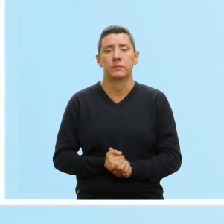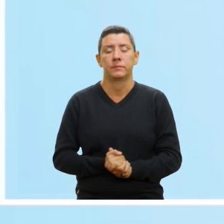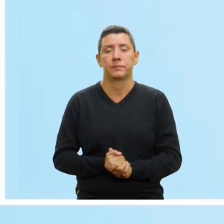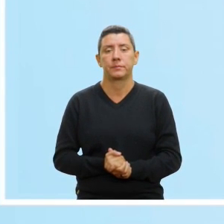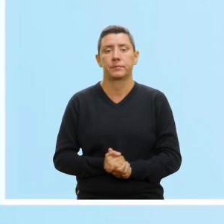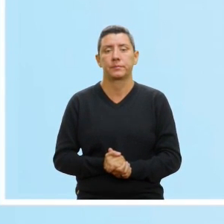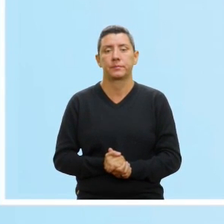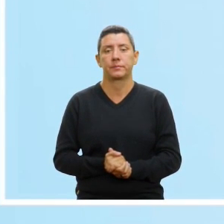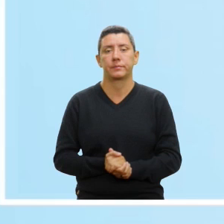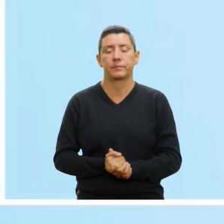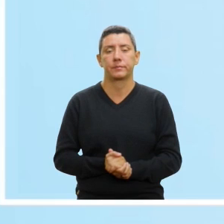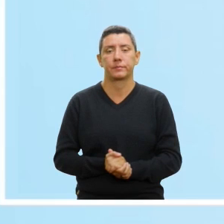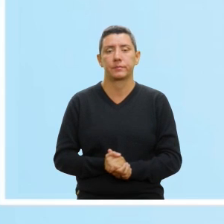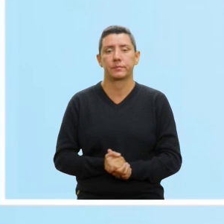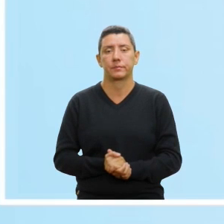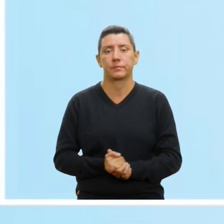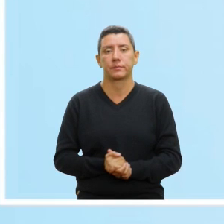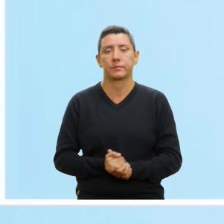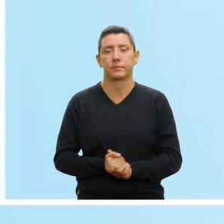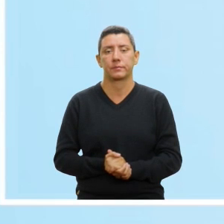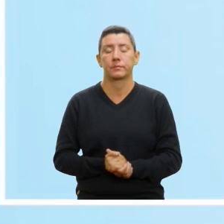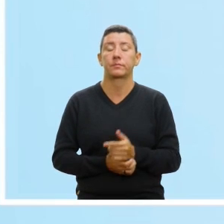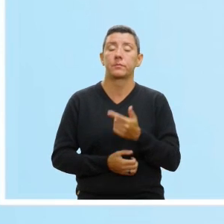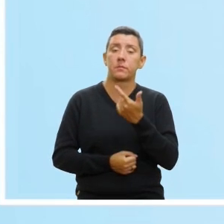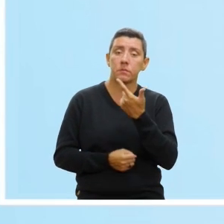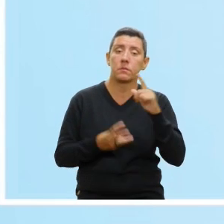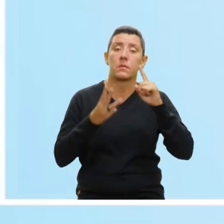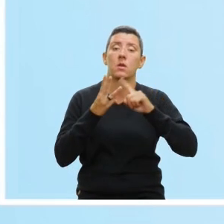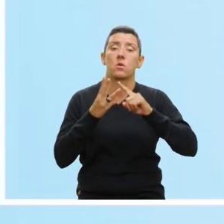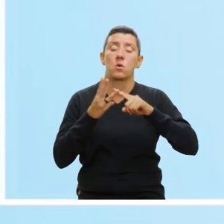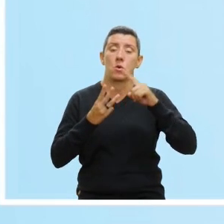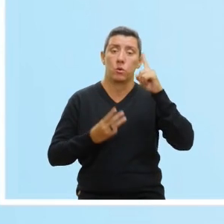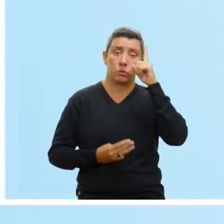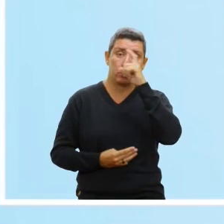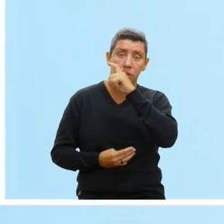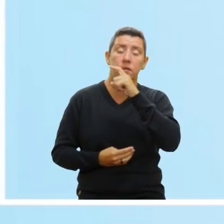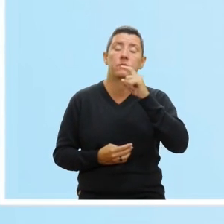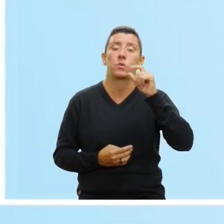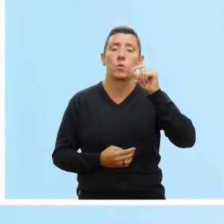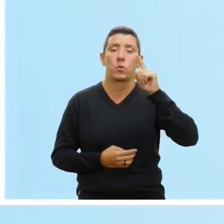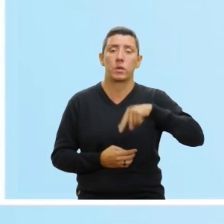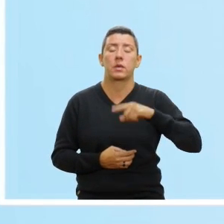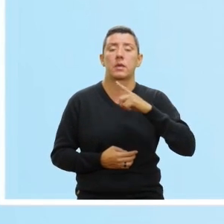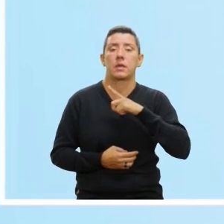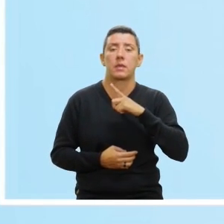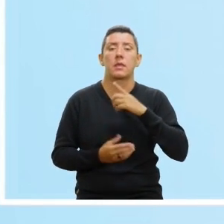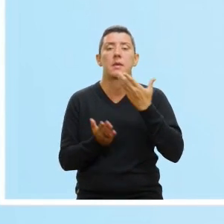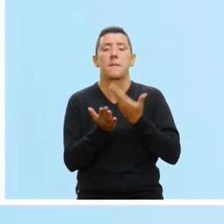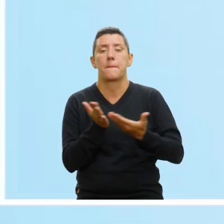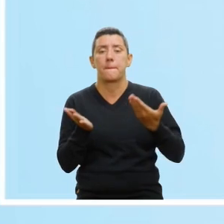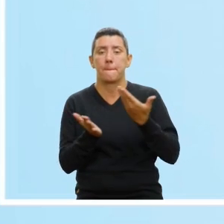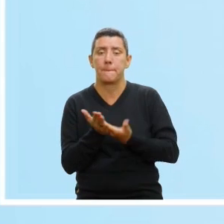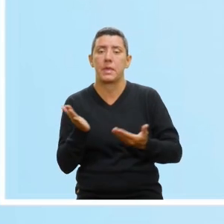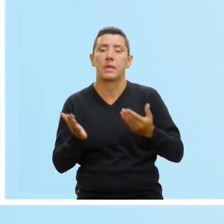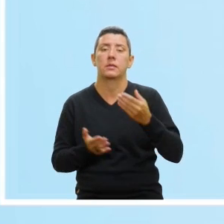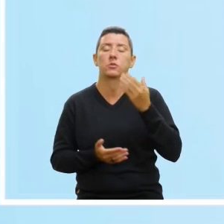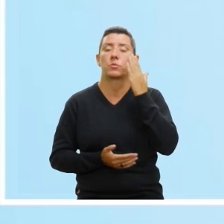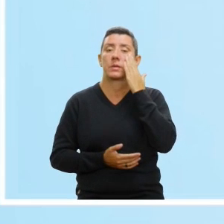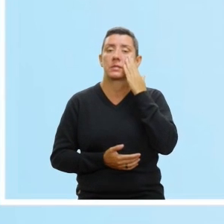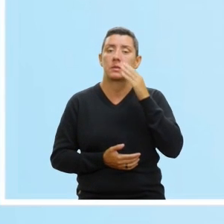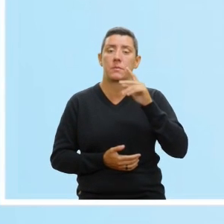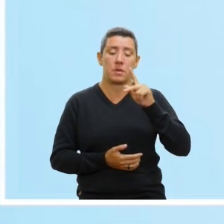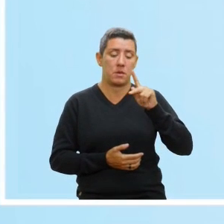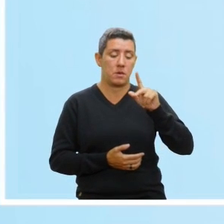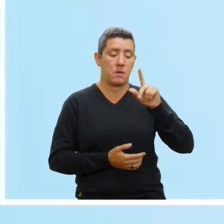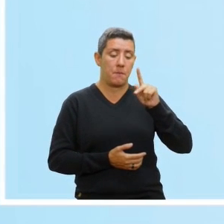Um outro desafio que a gente tem aqui, um outro efeito, a gente tem dispersão de modo de polarização, a gente chama muito